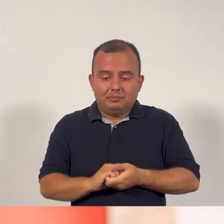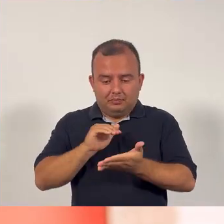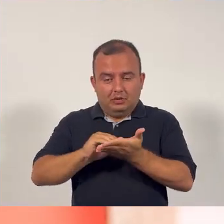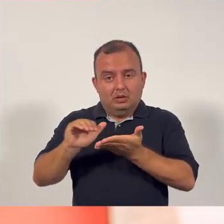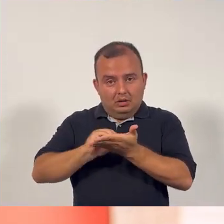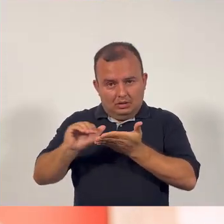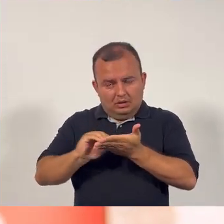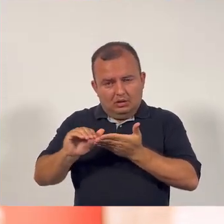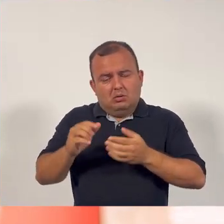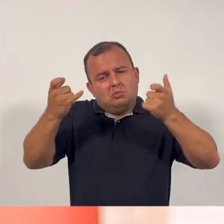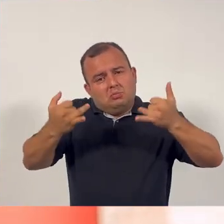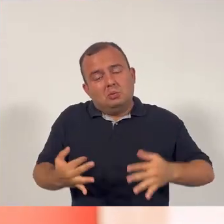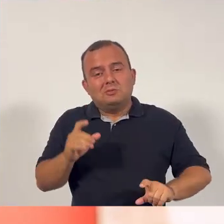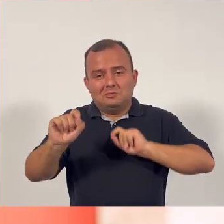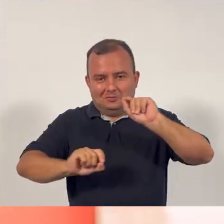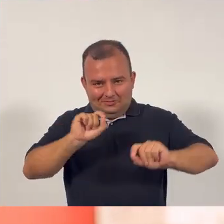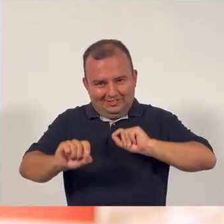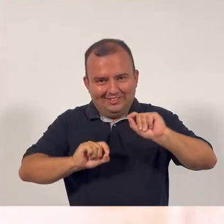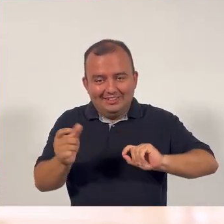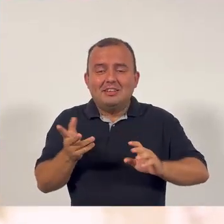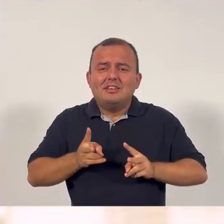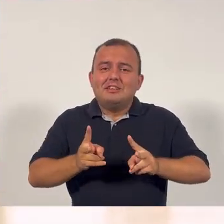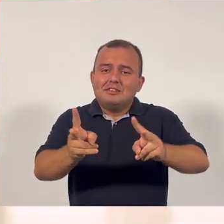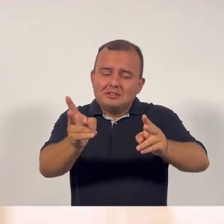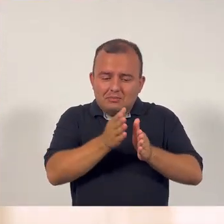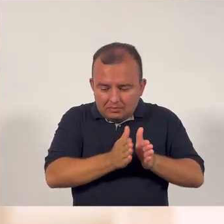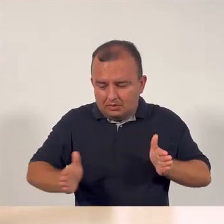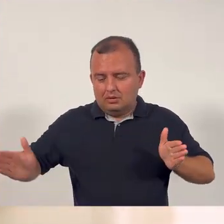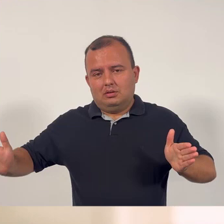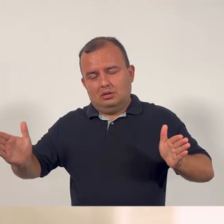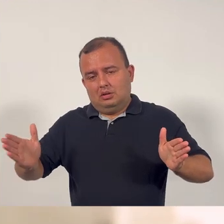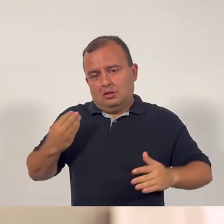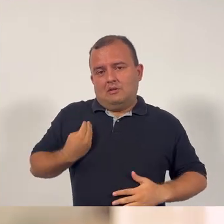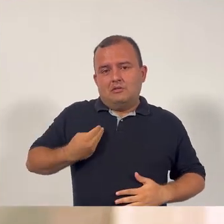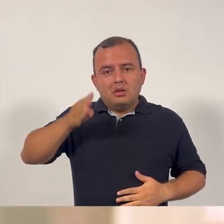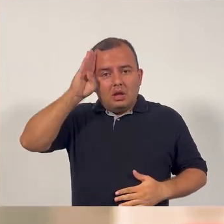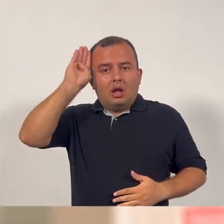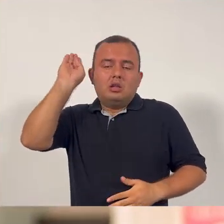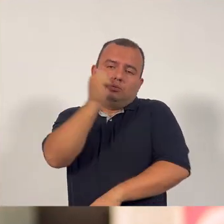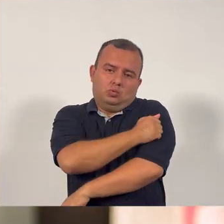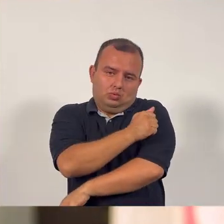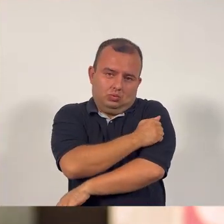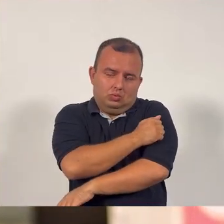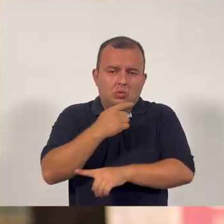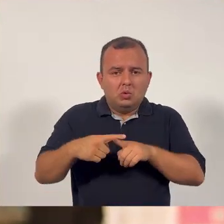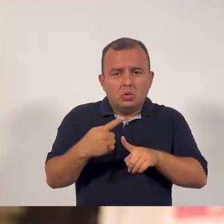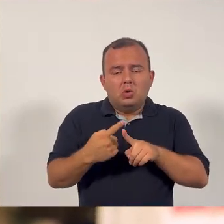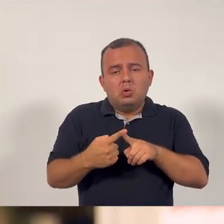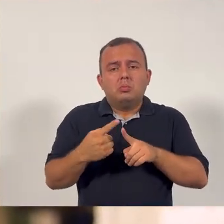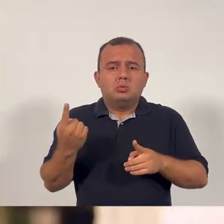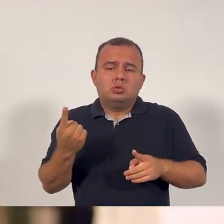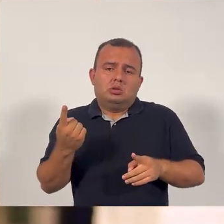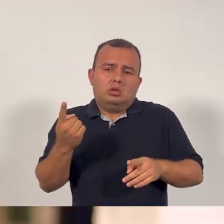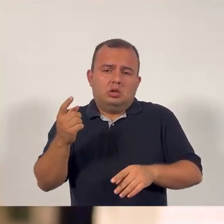A secretaria, eu digo que é uma participa da linha de tempo da vida acadêmica, né? Porque a gente ali